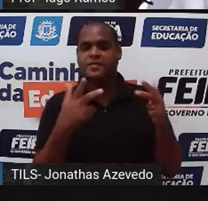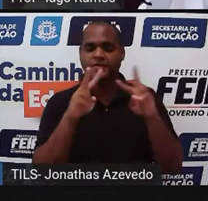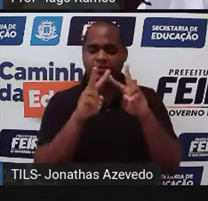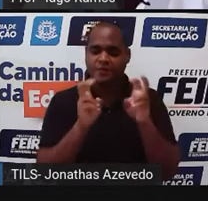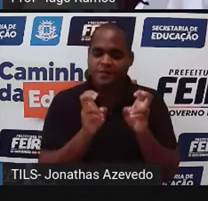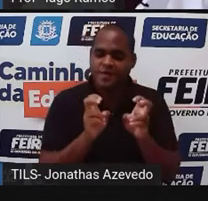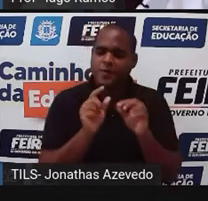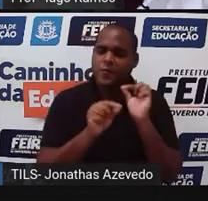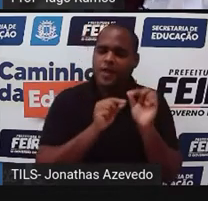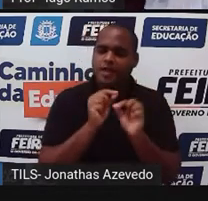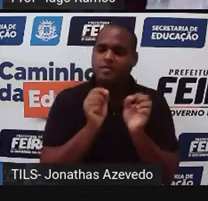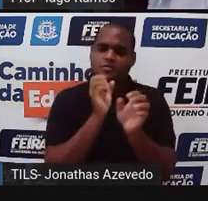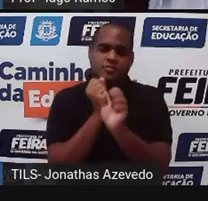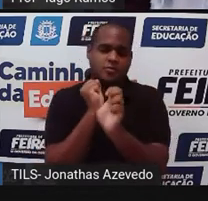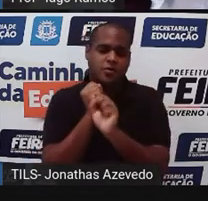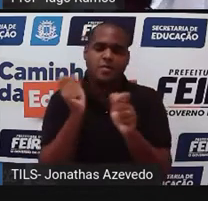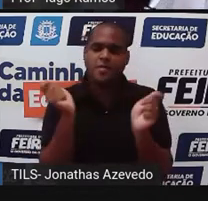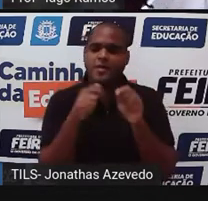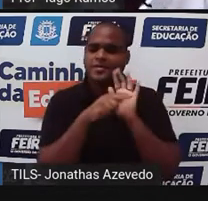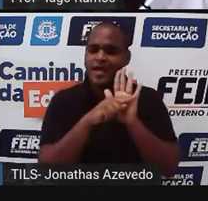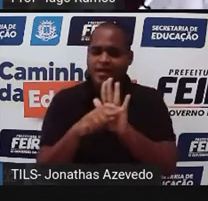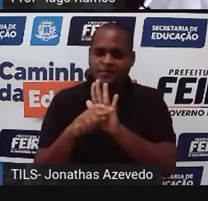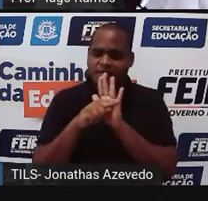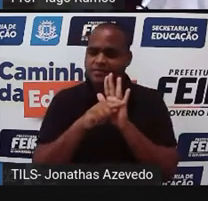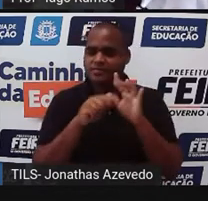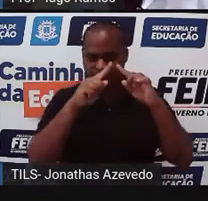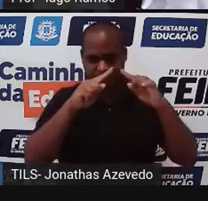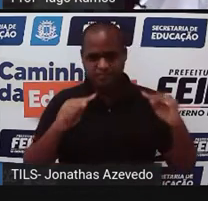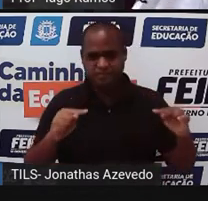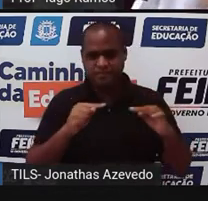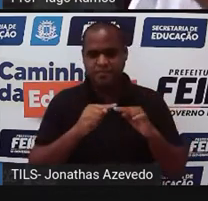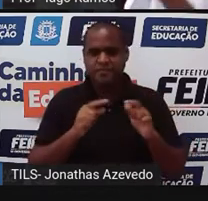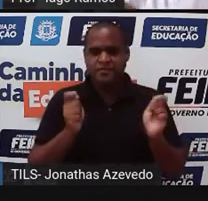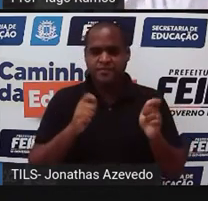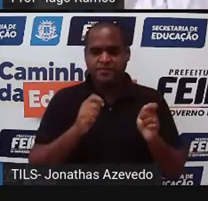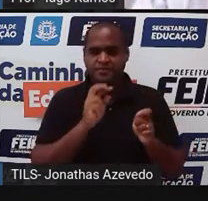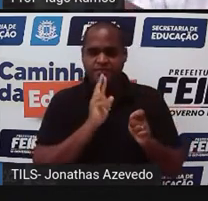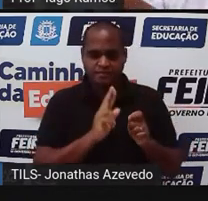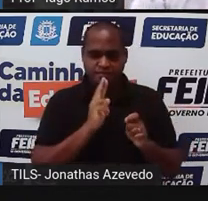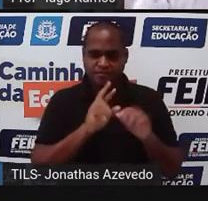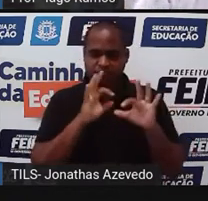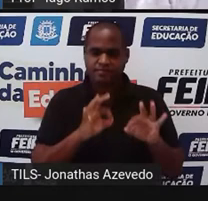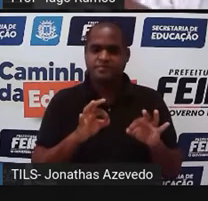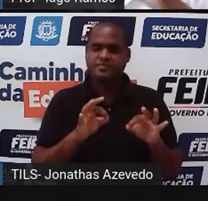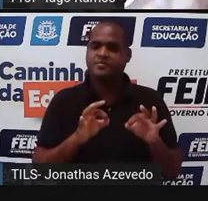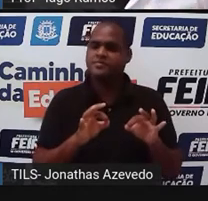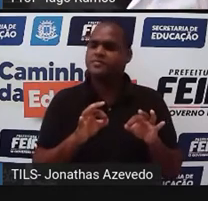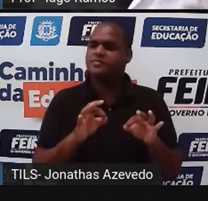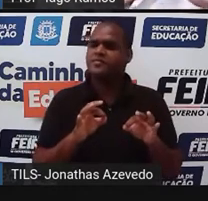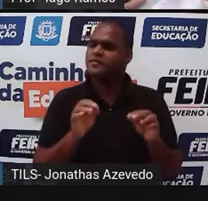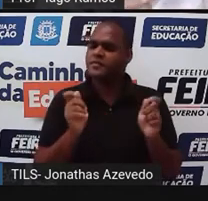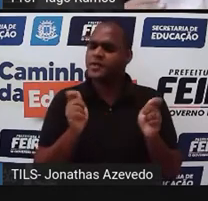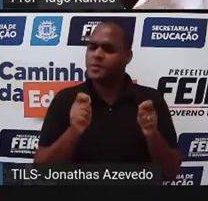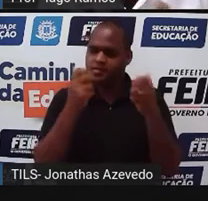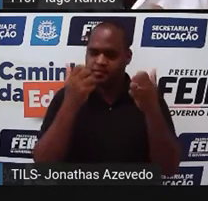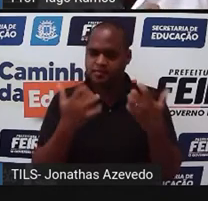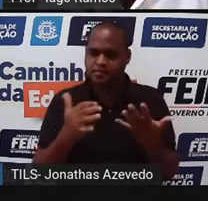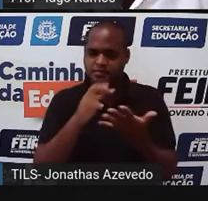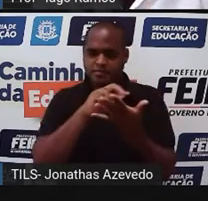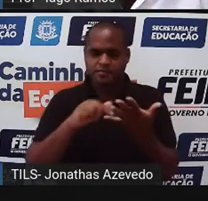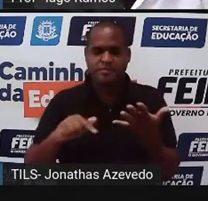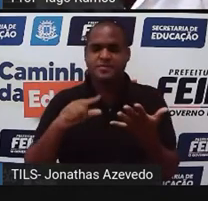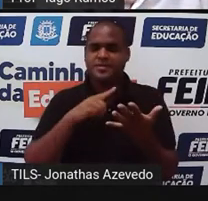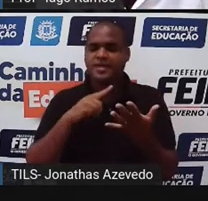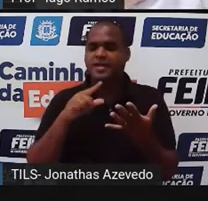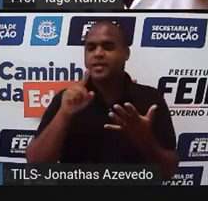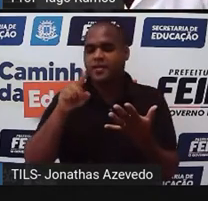que ajuda a calcular a área de um triângulo dai vamos exercitar isso vamos usar essa expressão para calcular a